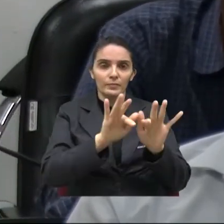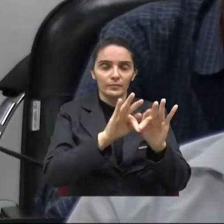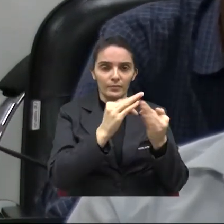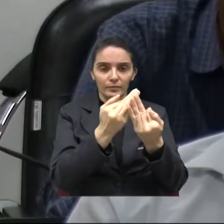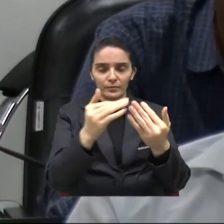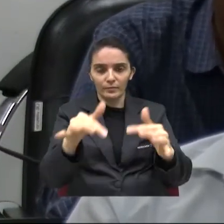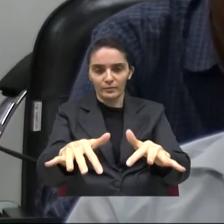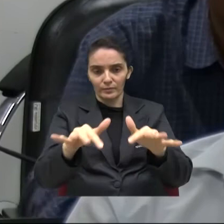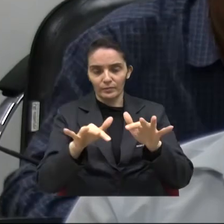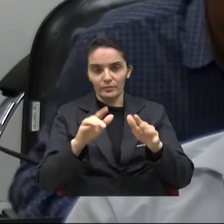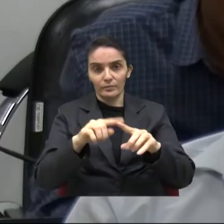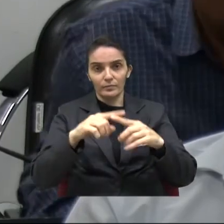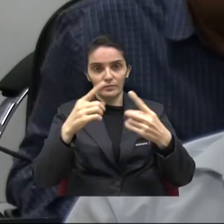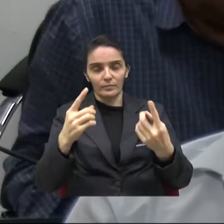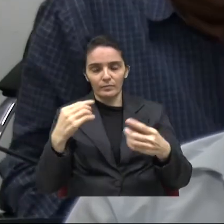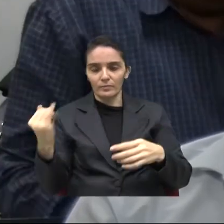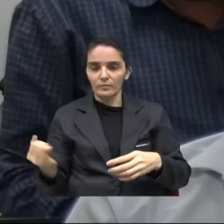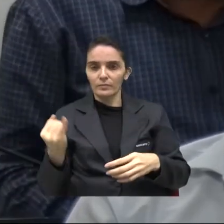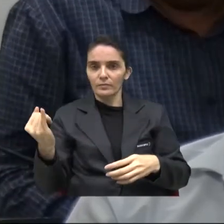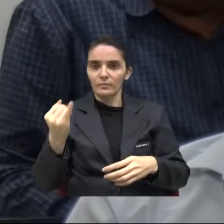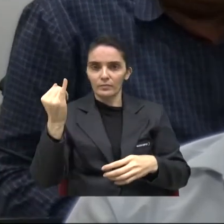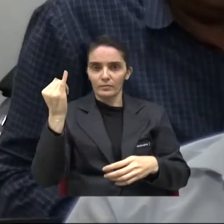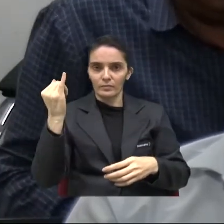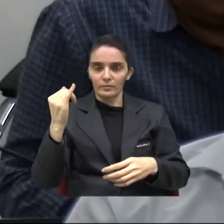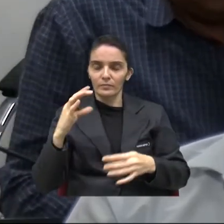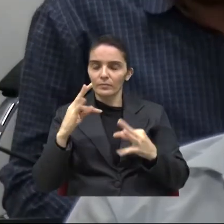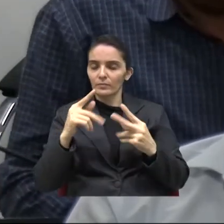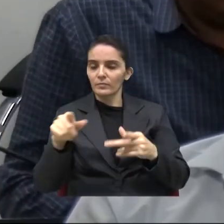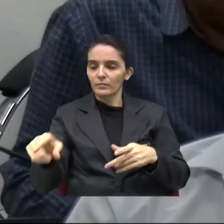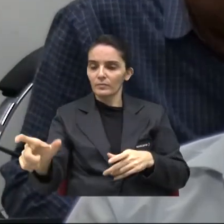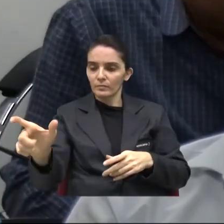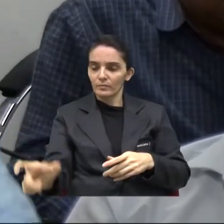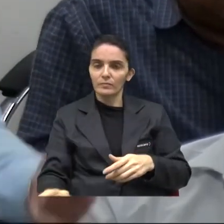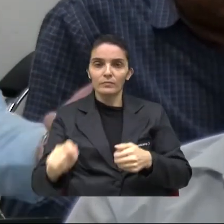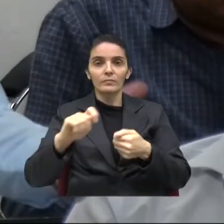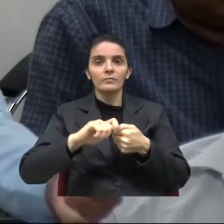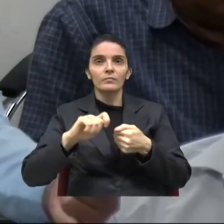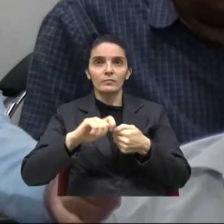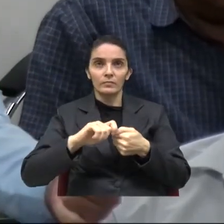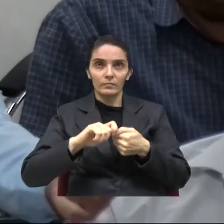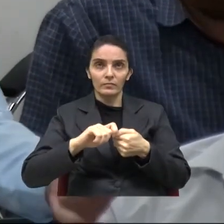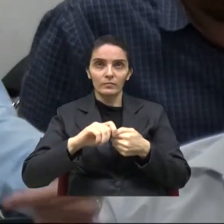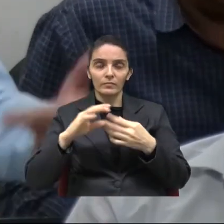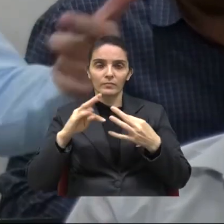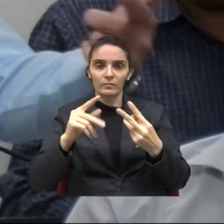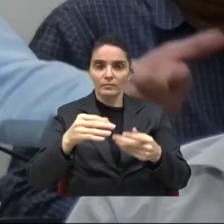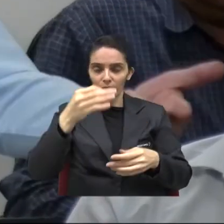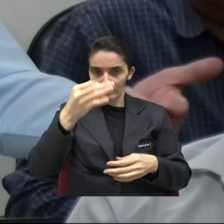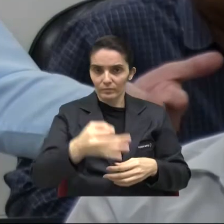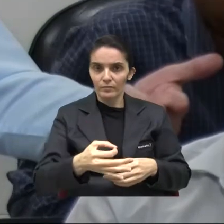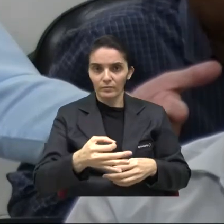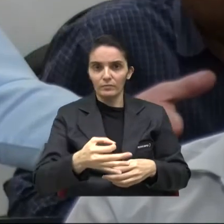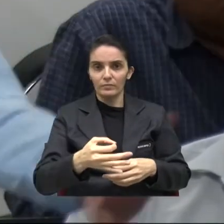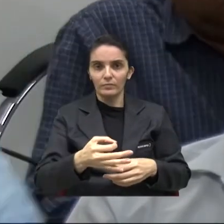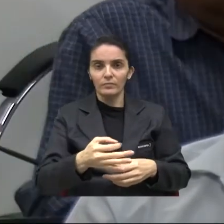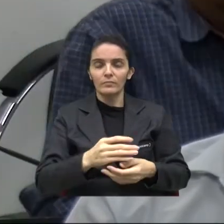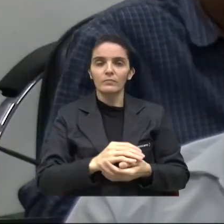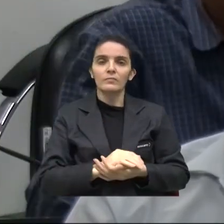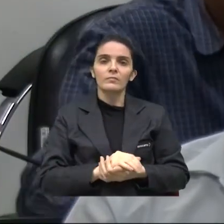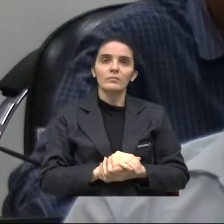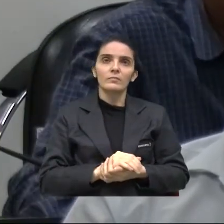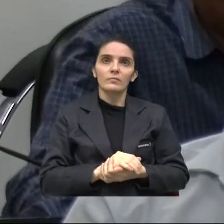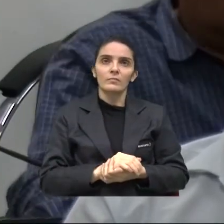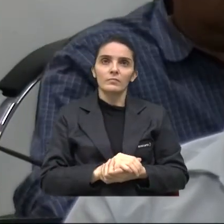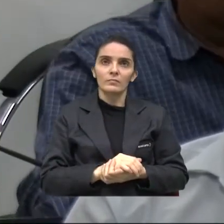Mas o importante é o que ele deixou e a nossa convicção para onde ele foi.